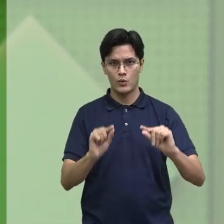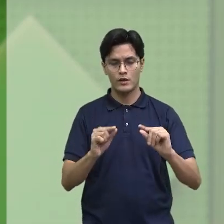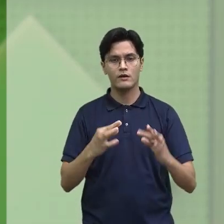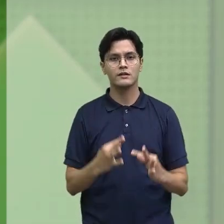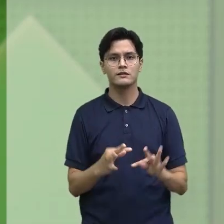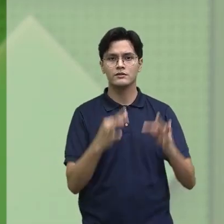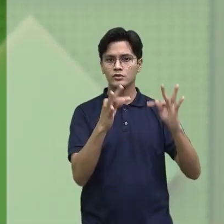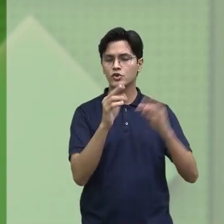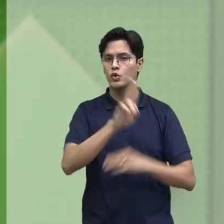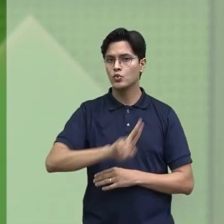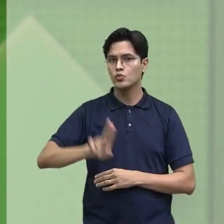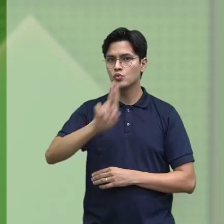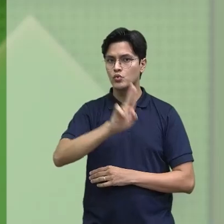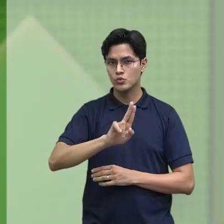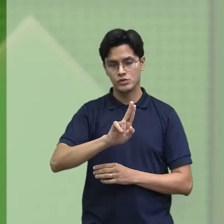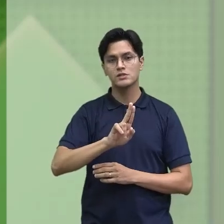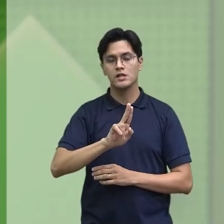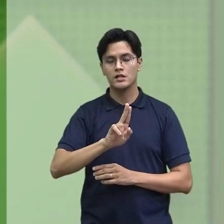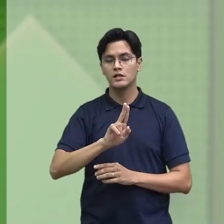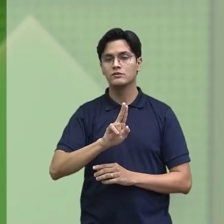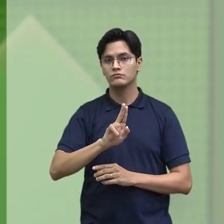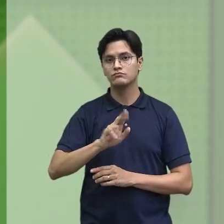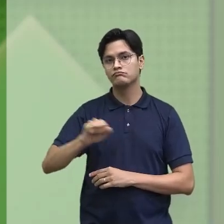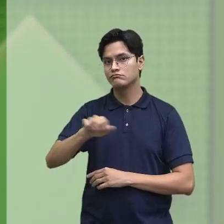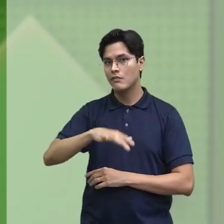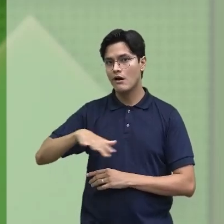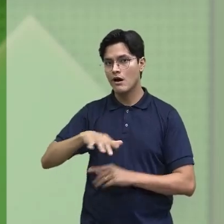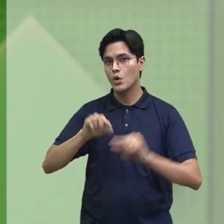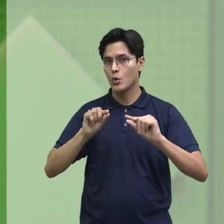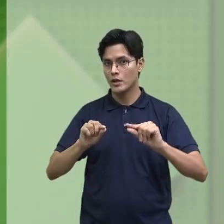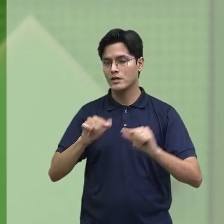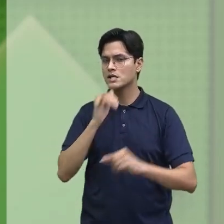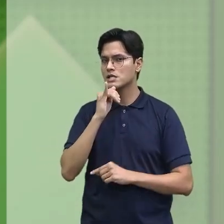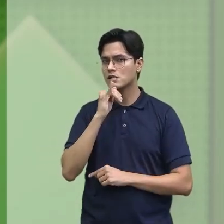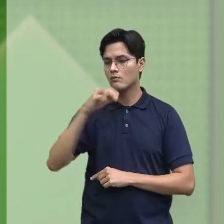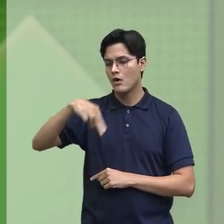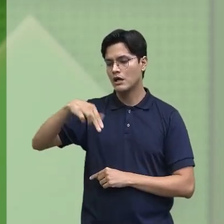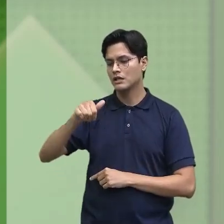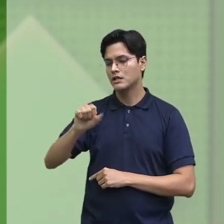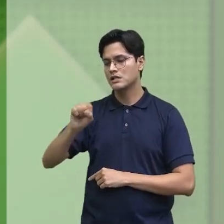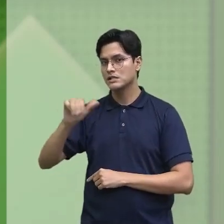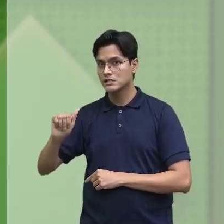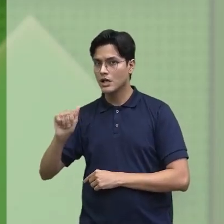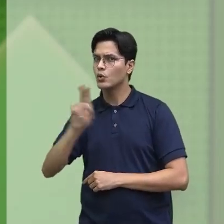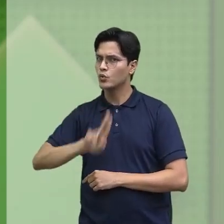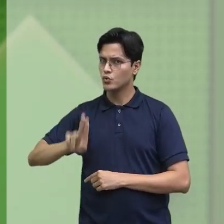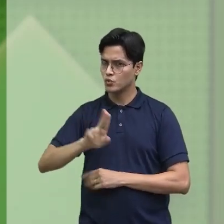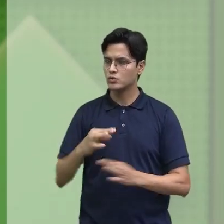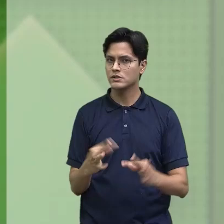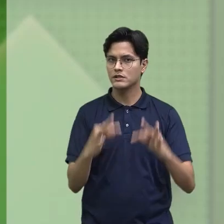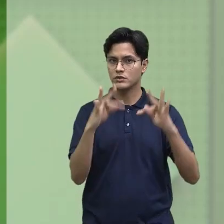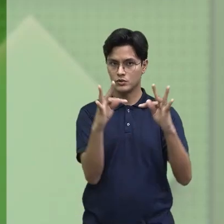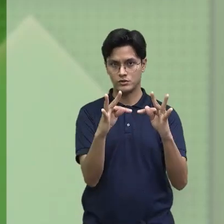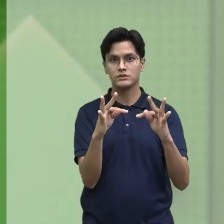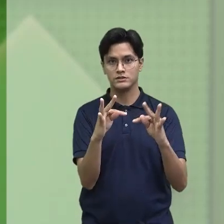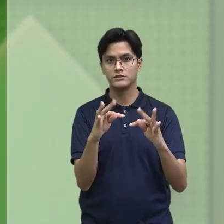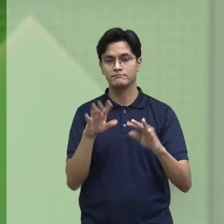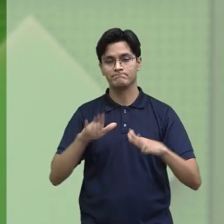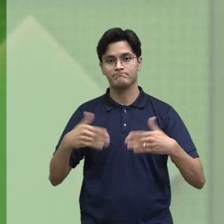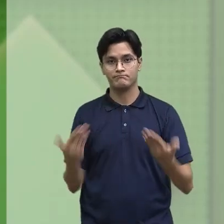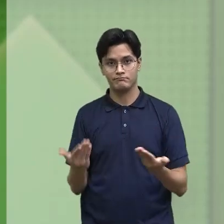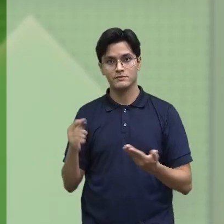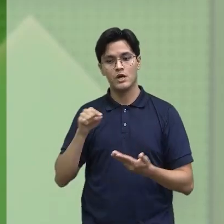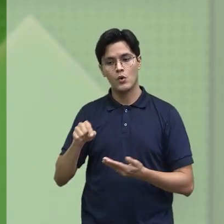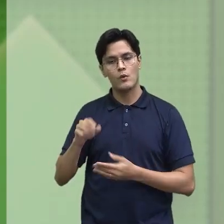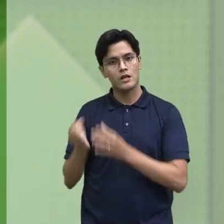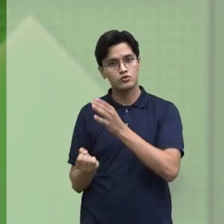aí utilizada e continua sendo utilizada pela NASA, por exemplo. Então imagina que foi uma tecnologia desenvolvida durante a Segunda